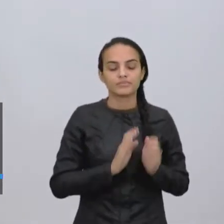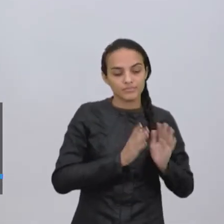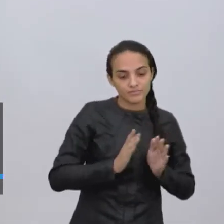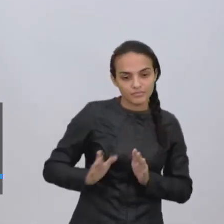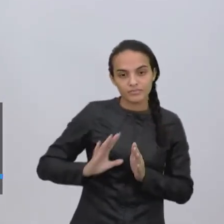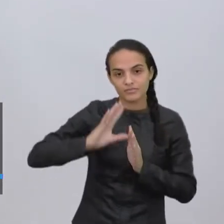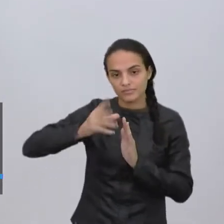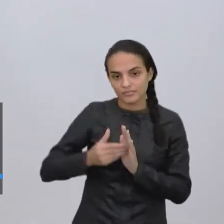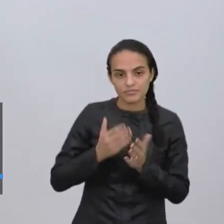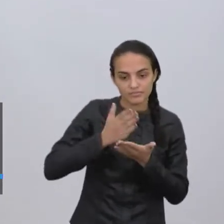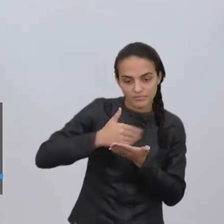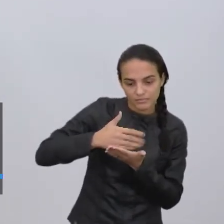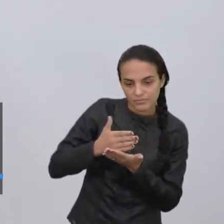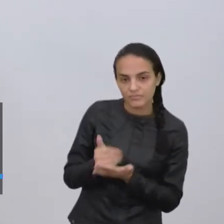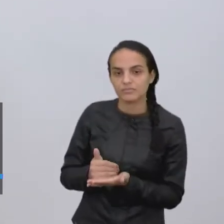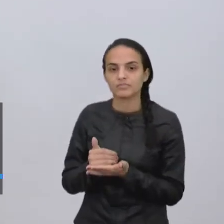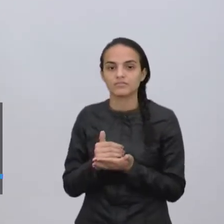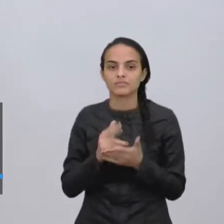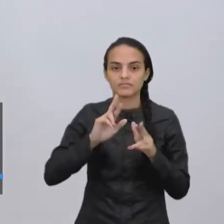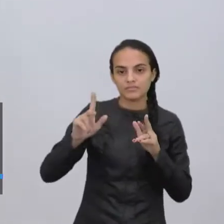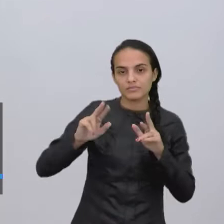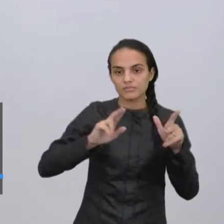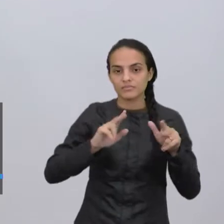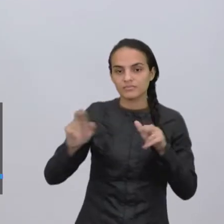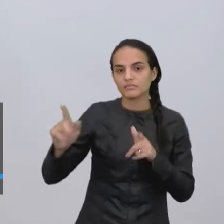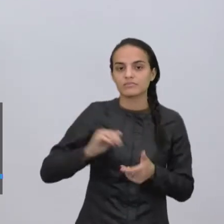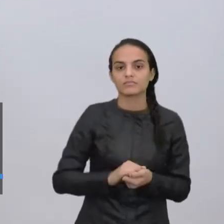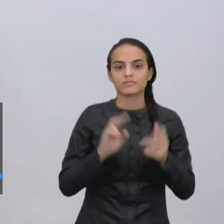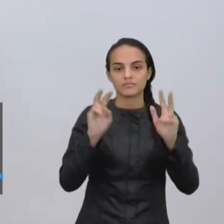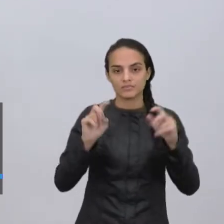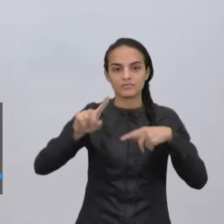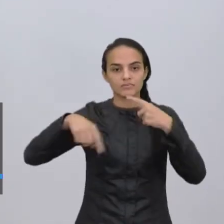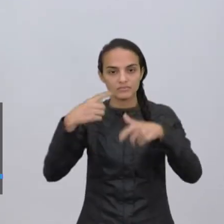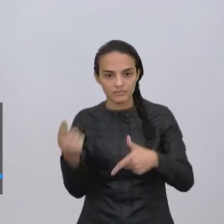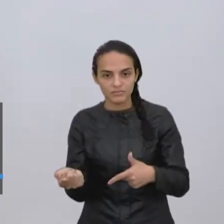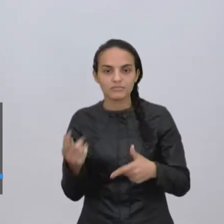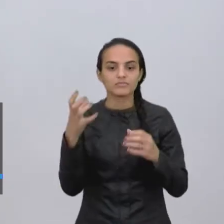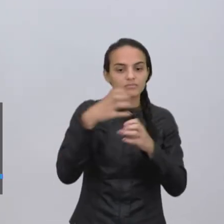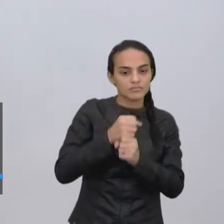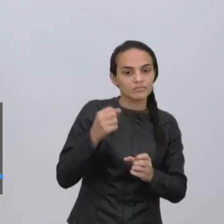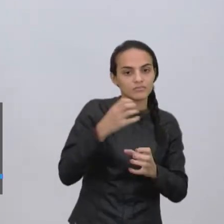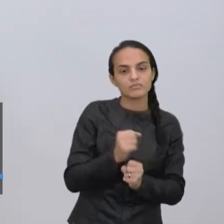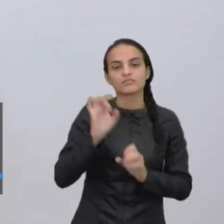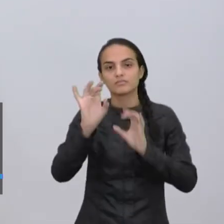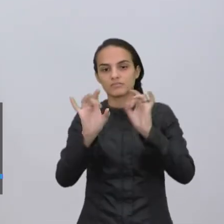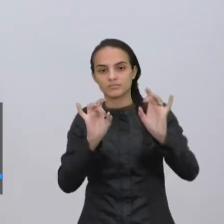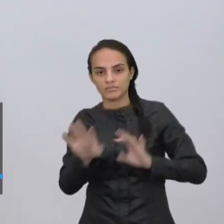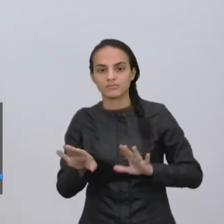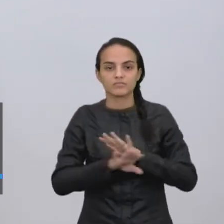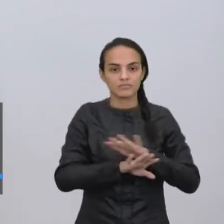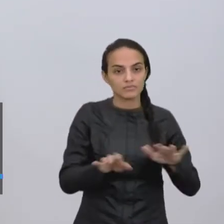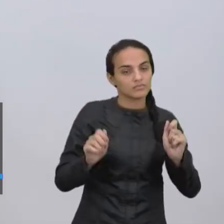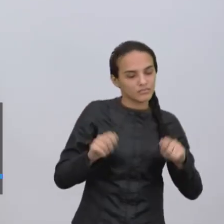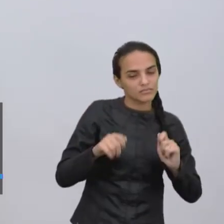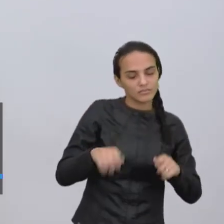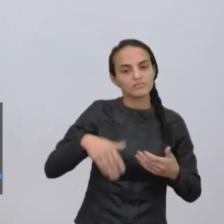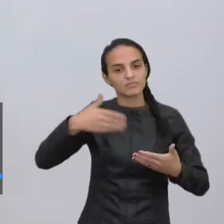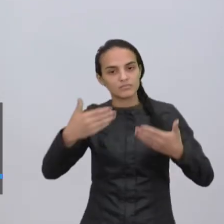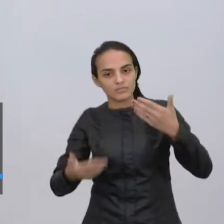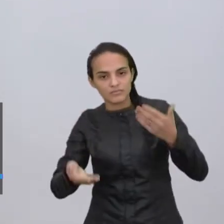organizou, separa em blocos diferentes, essa questão, depois vai lá e faz o cálculo de cada uma, que só dá para fazer quando são